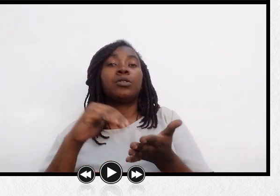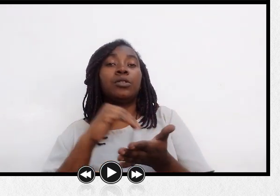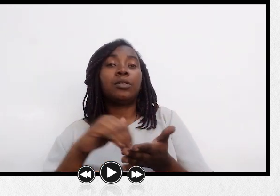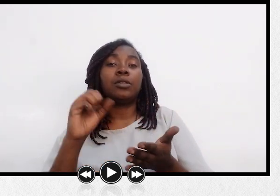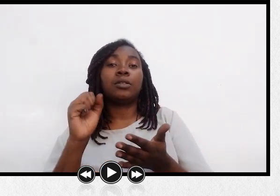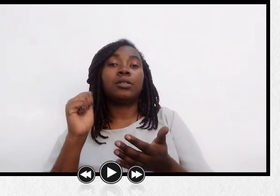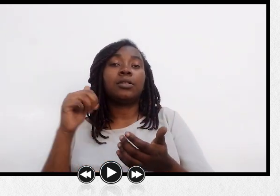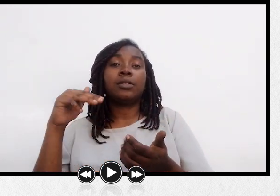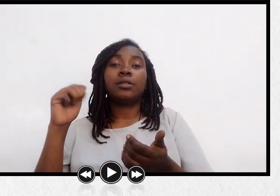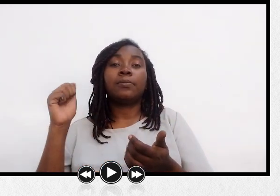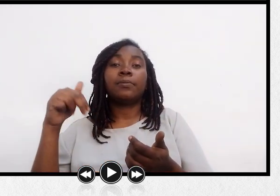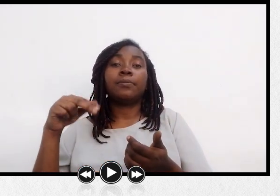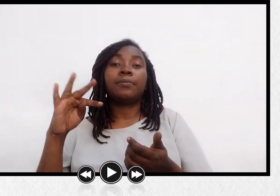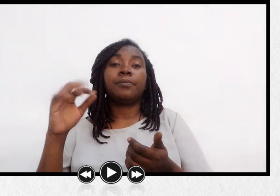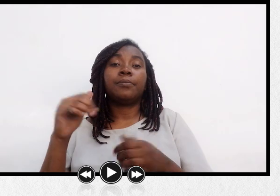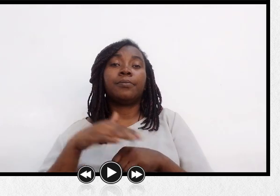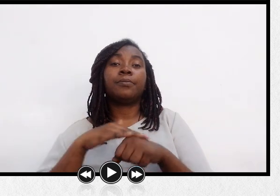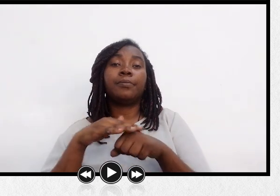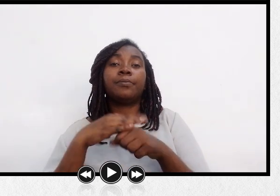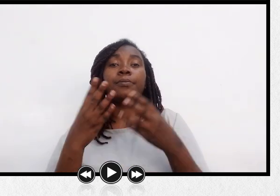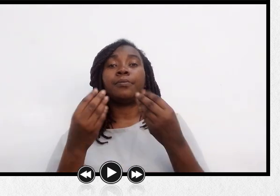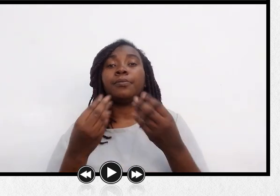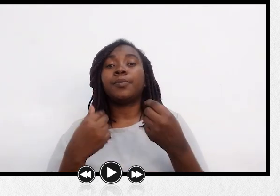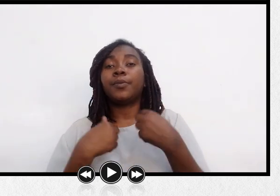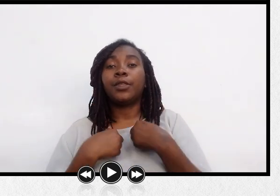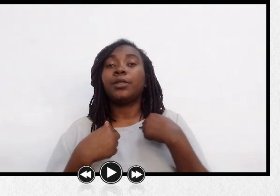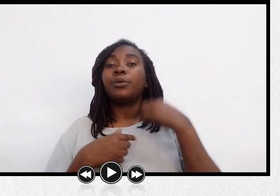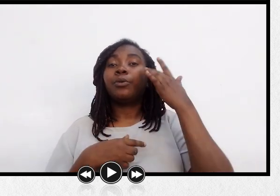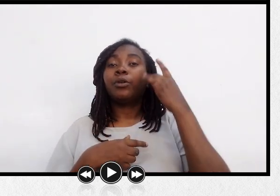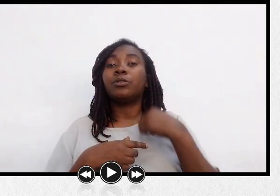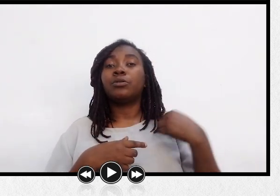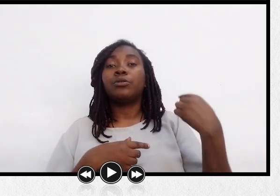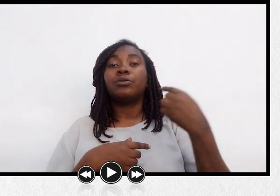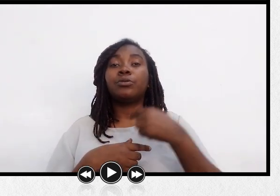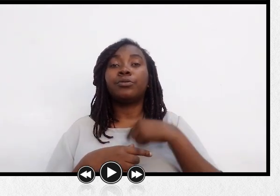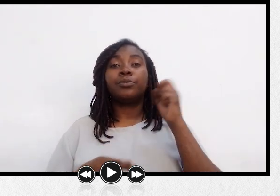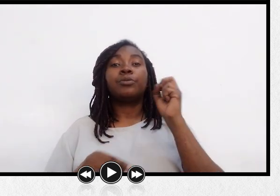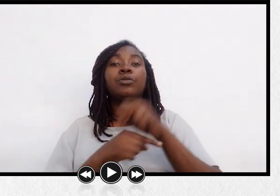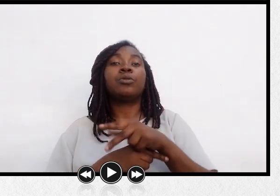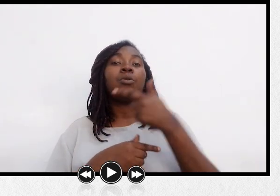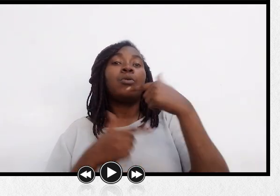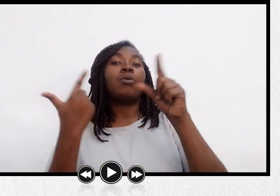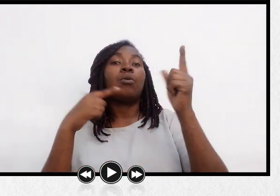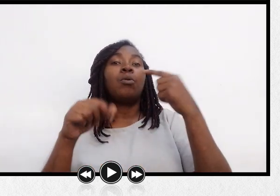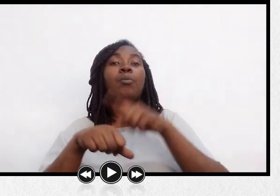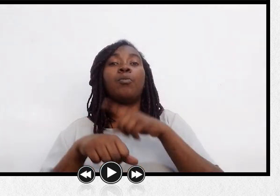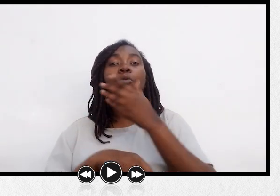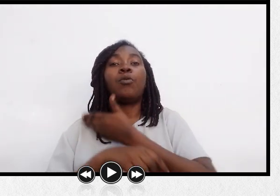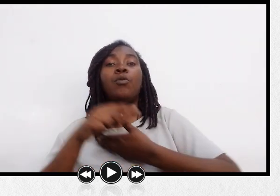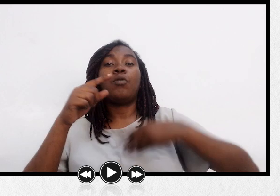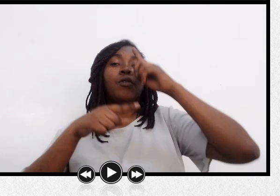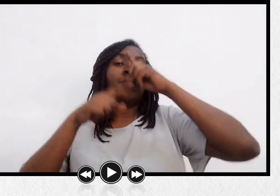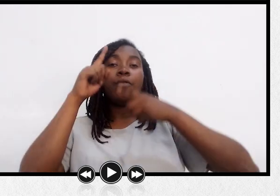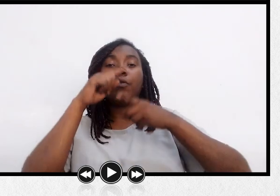comigo, e eu acho que nós estamos entrando num outro momento da governança das